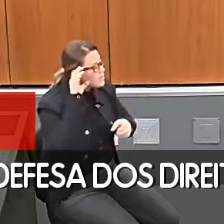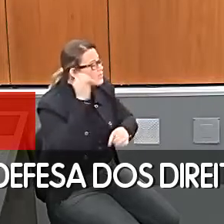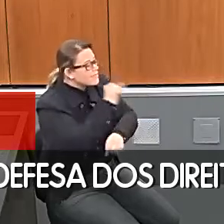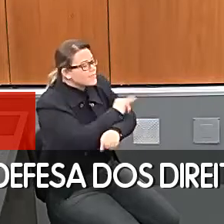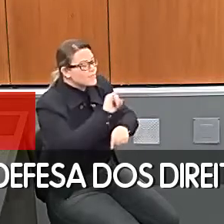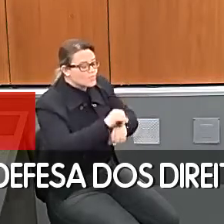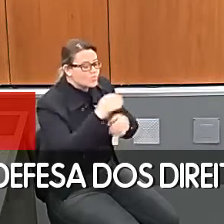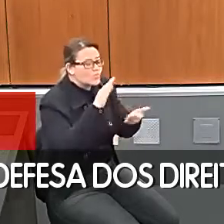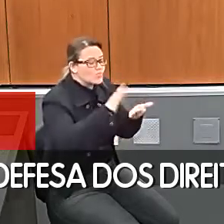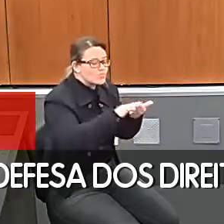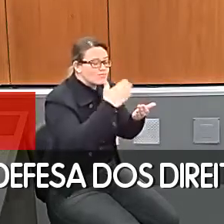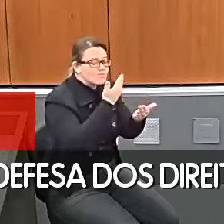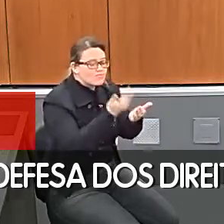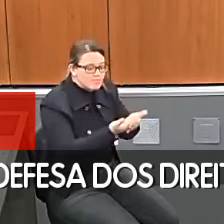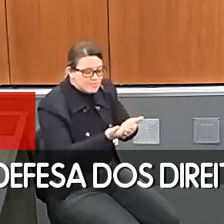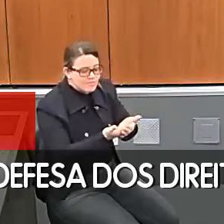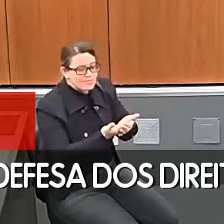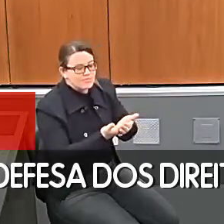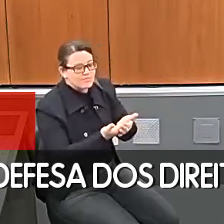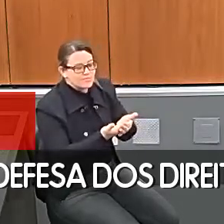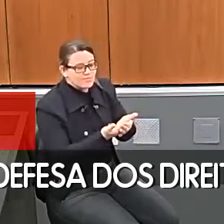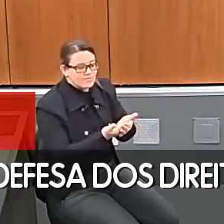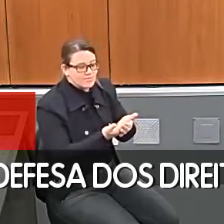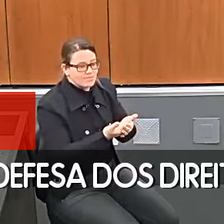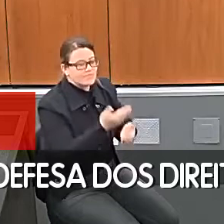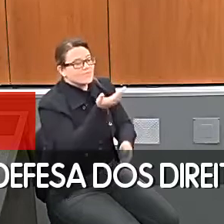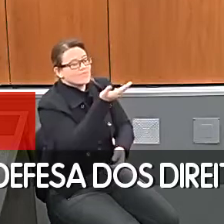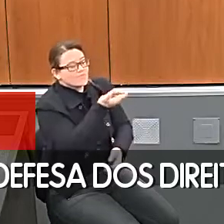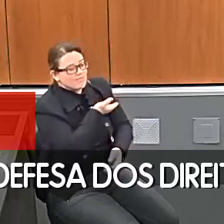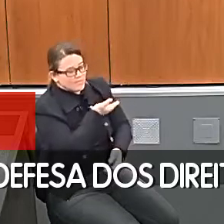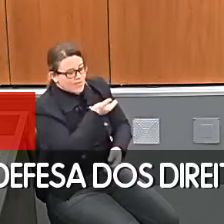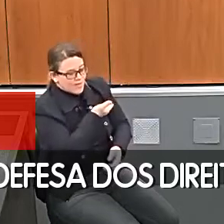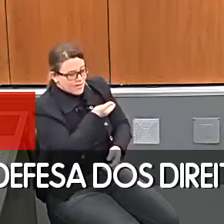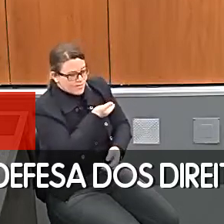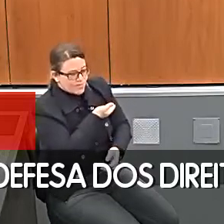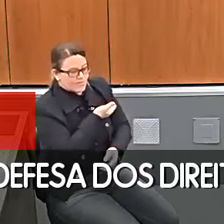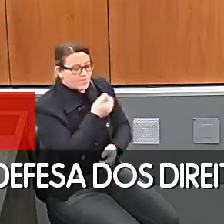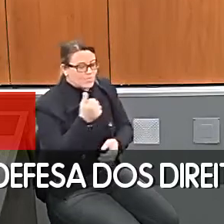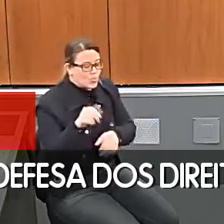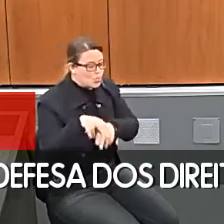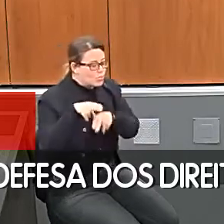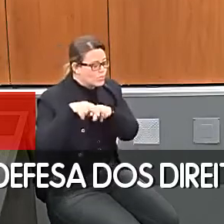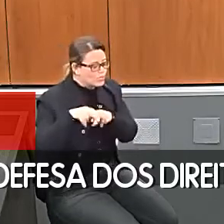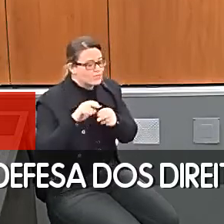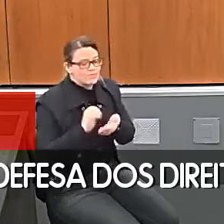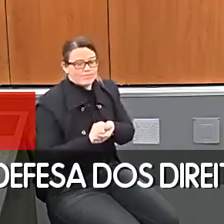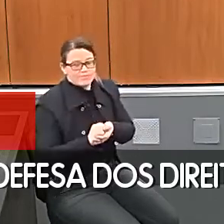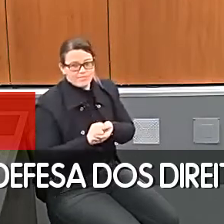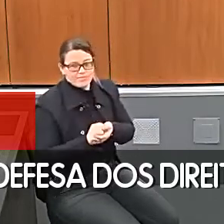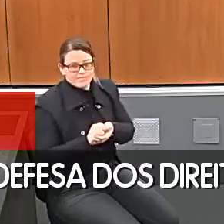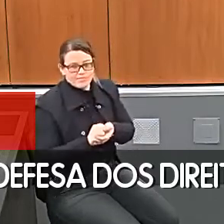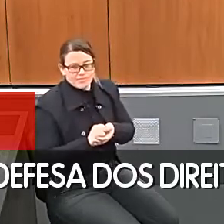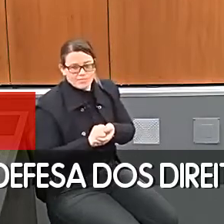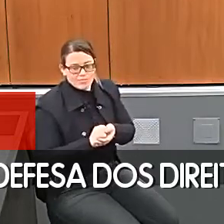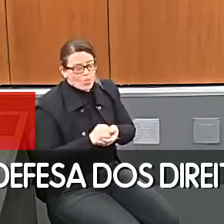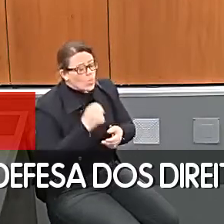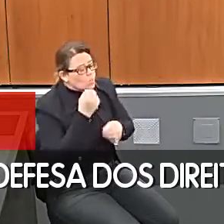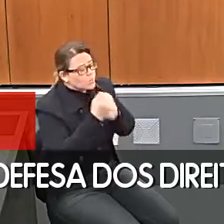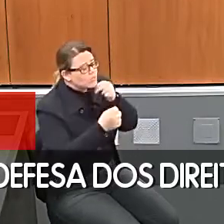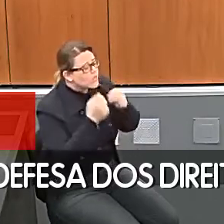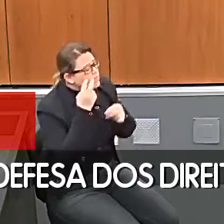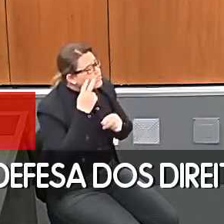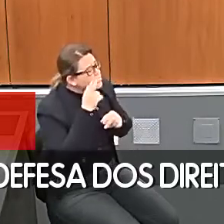os intérpretes, a nossa amiga aqui do lado, a todos que estão presentes. E o meu olhar aqui